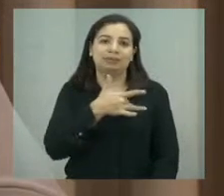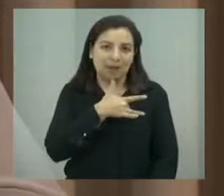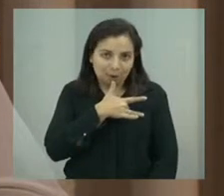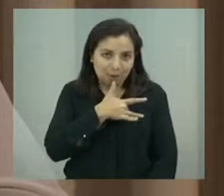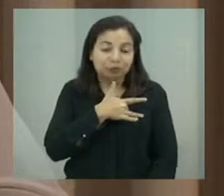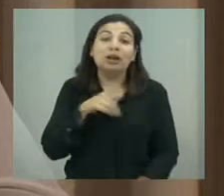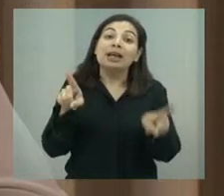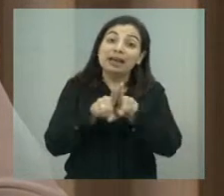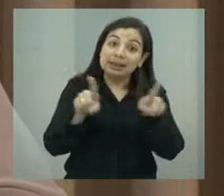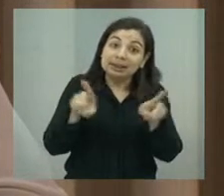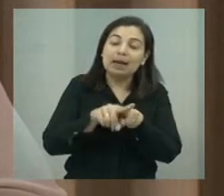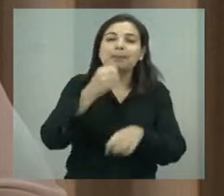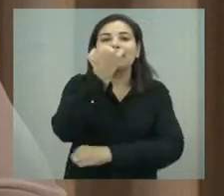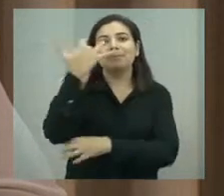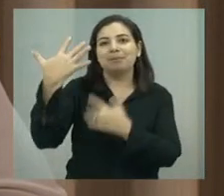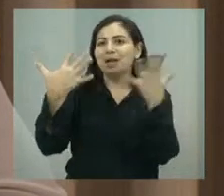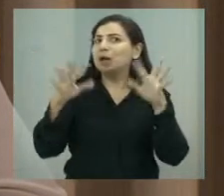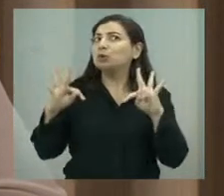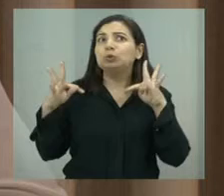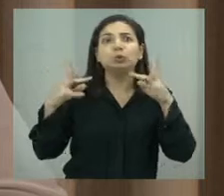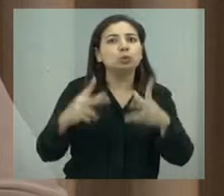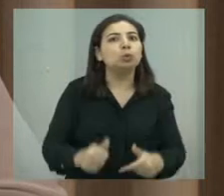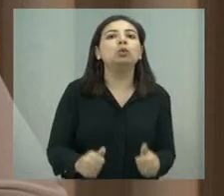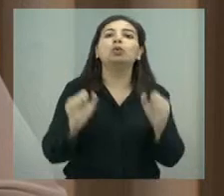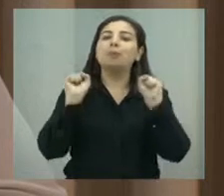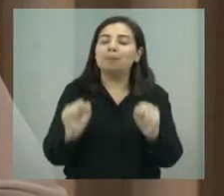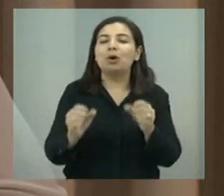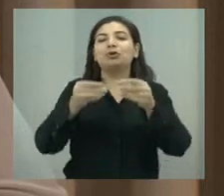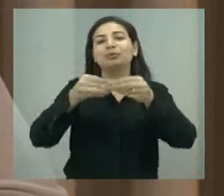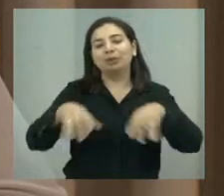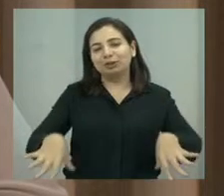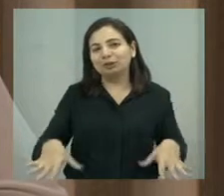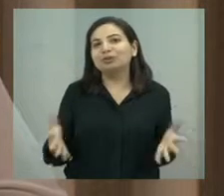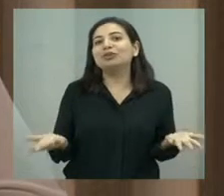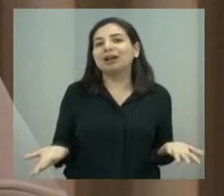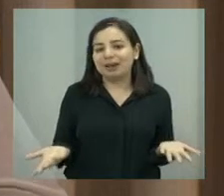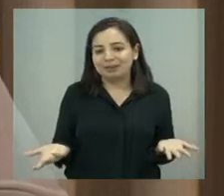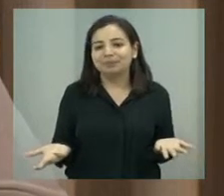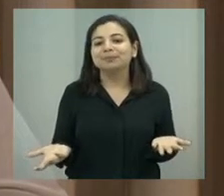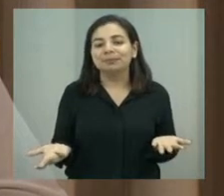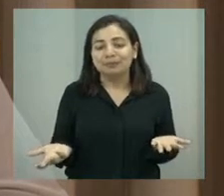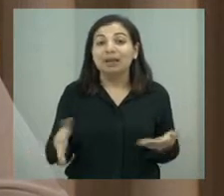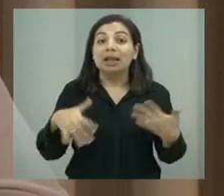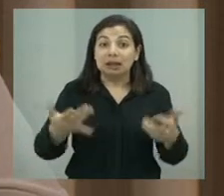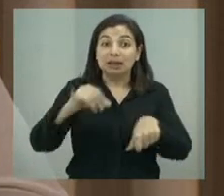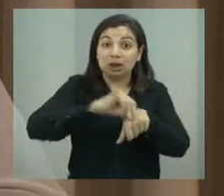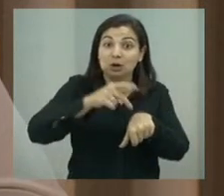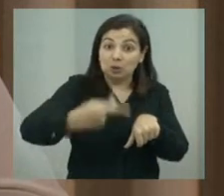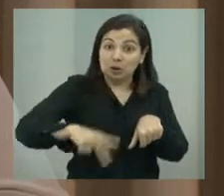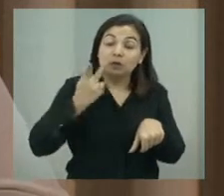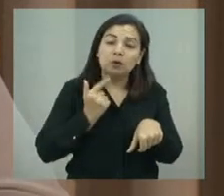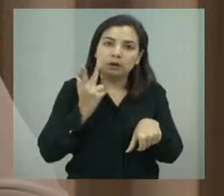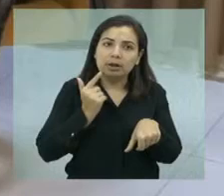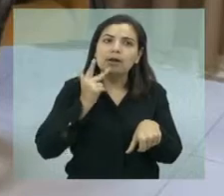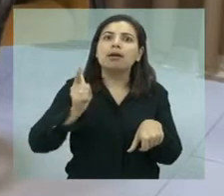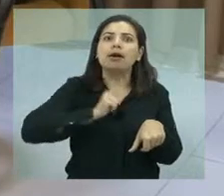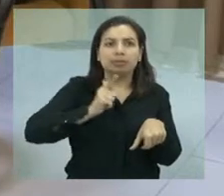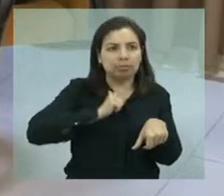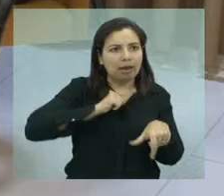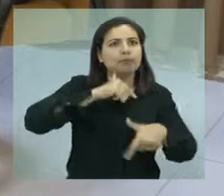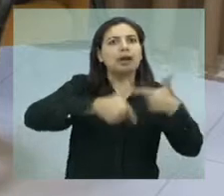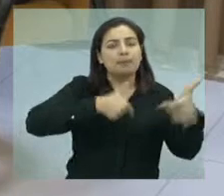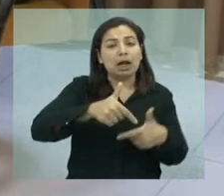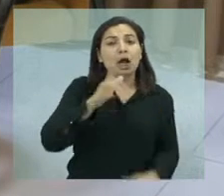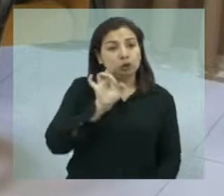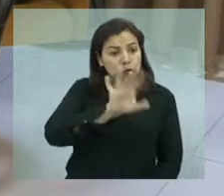mas também para o meio ambiente de forma geral. Verdade, importante falar. E o município tem realmente trabalhado, não só a AGFIS como